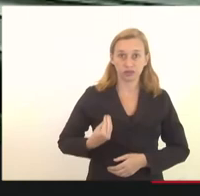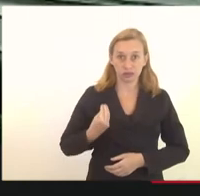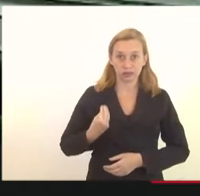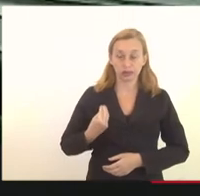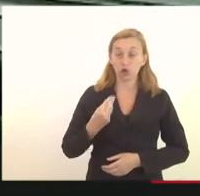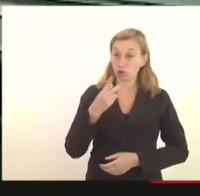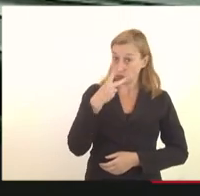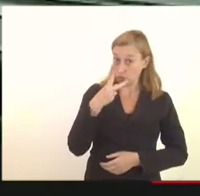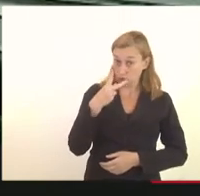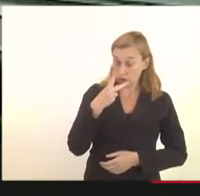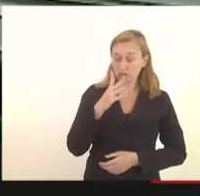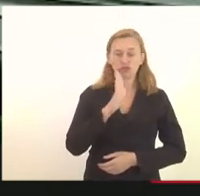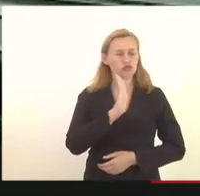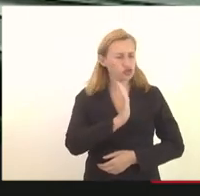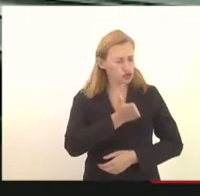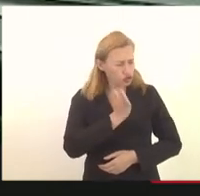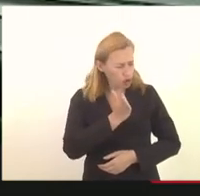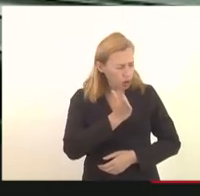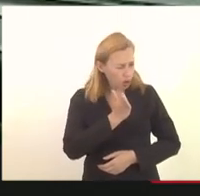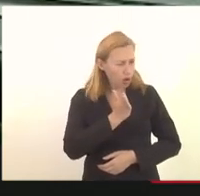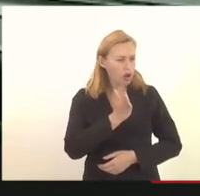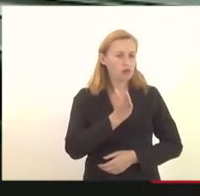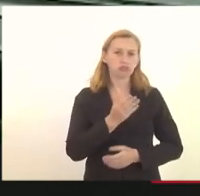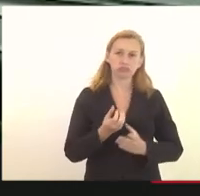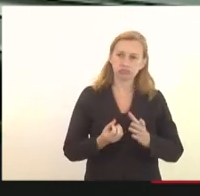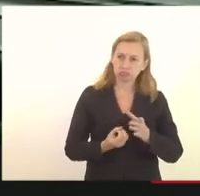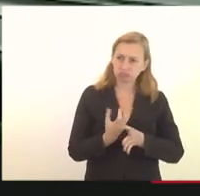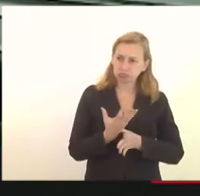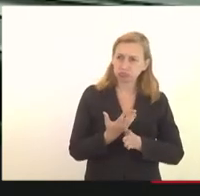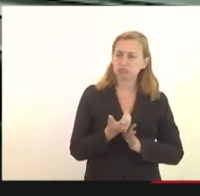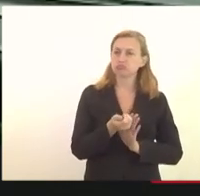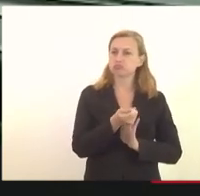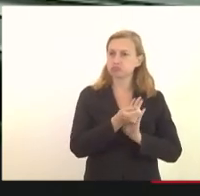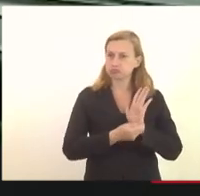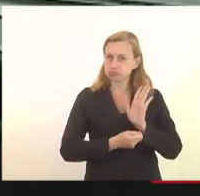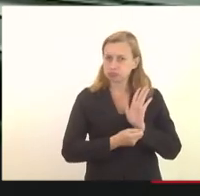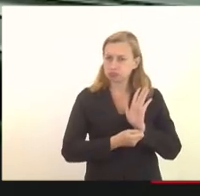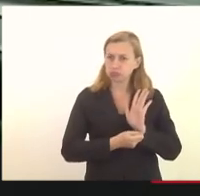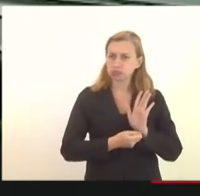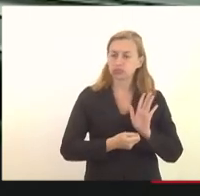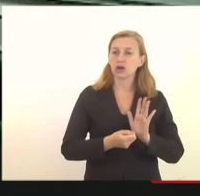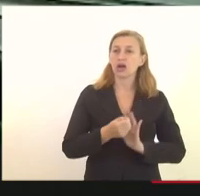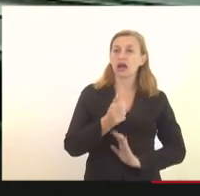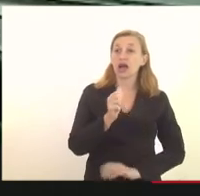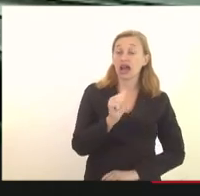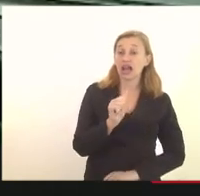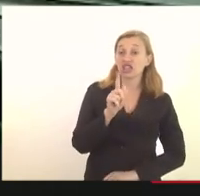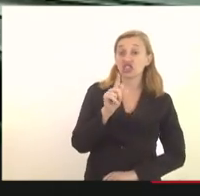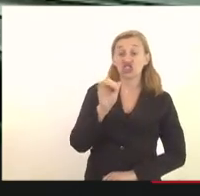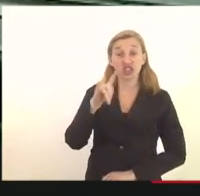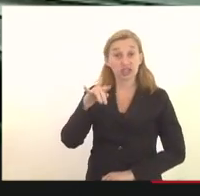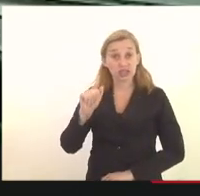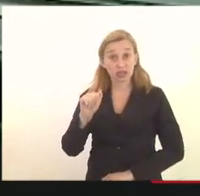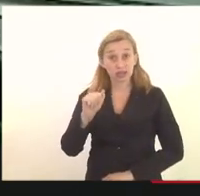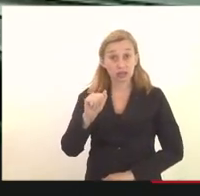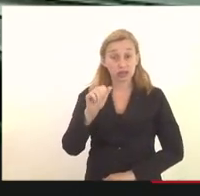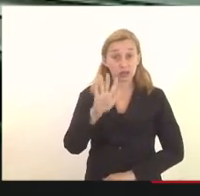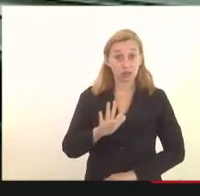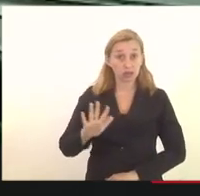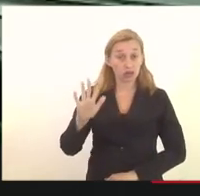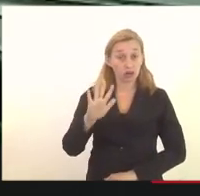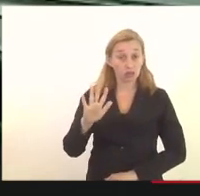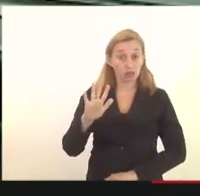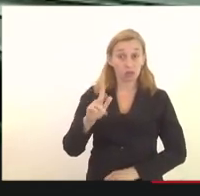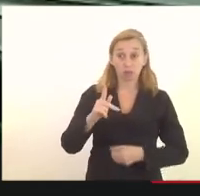falando, eu já para produzir o ofício, queremos presente a Agência Nacional de Petróleo, evidentemente,